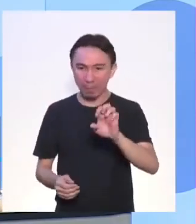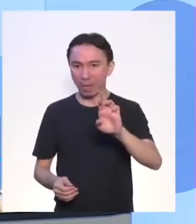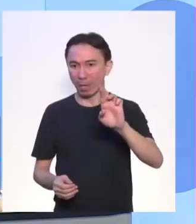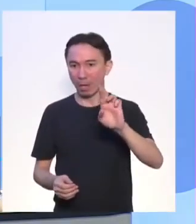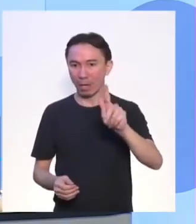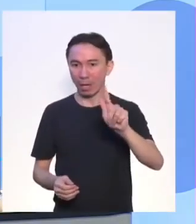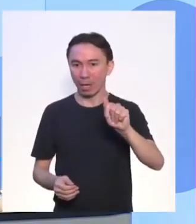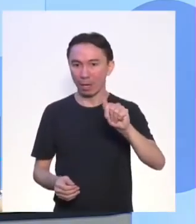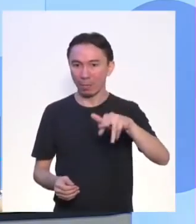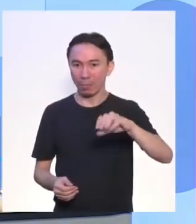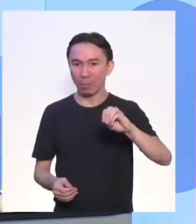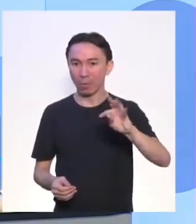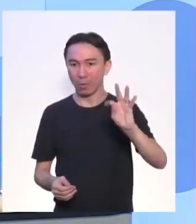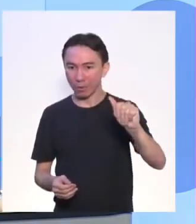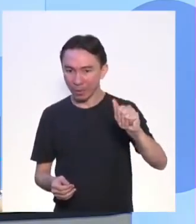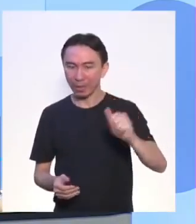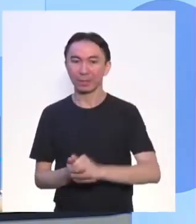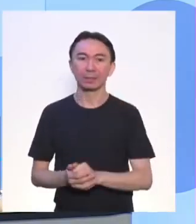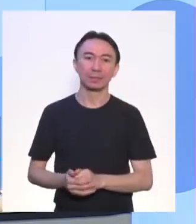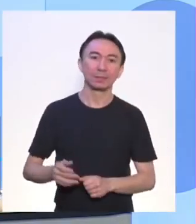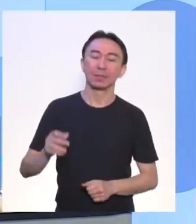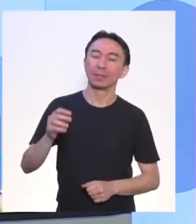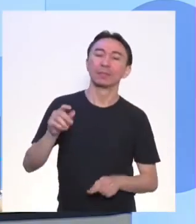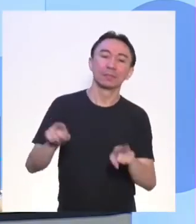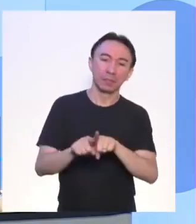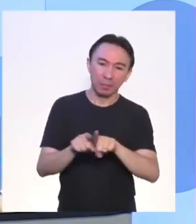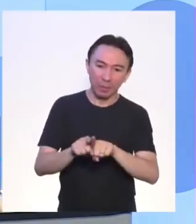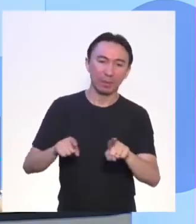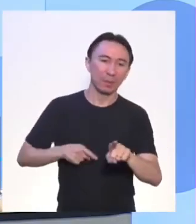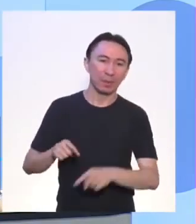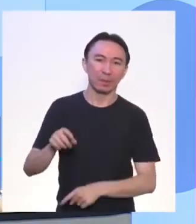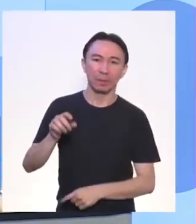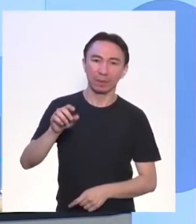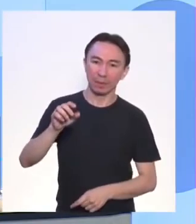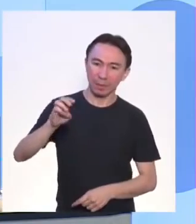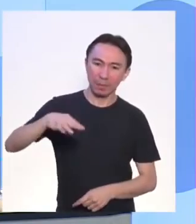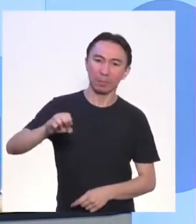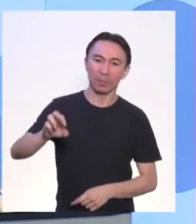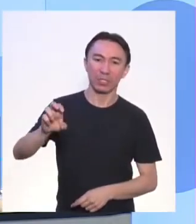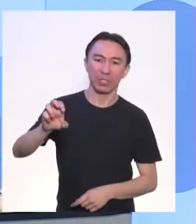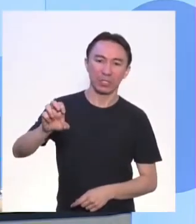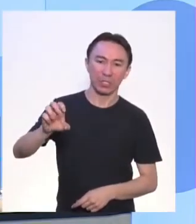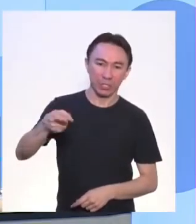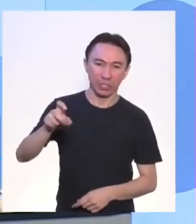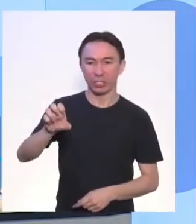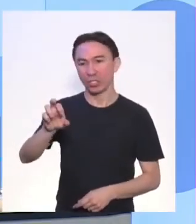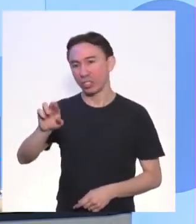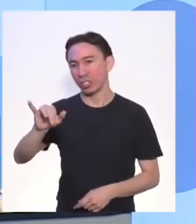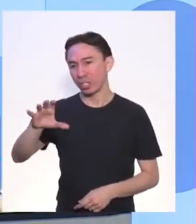mexerica. A Tainara também colocou, da Pro Rita colocou mexerica.